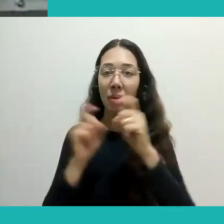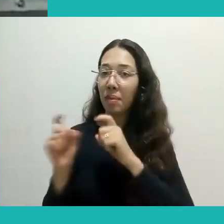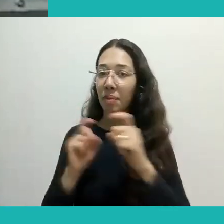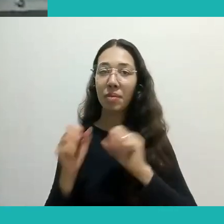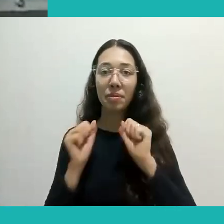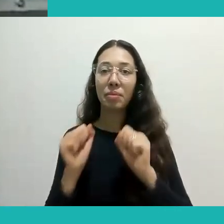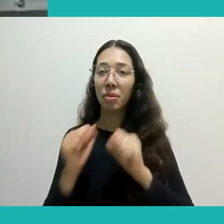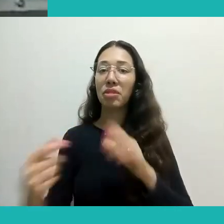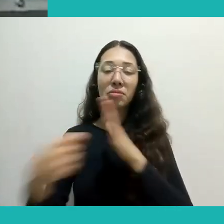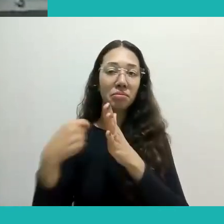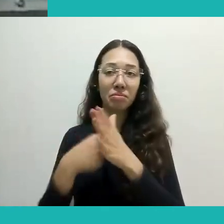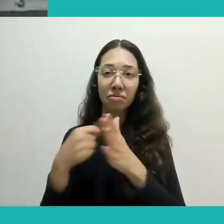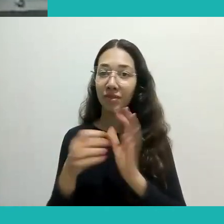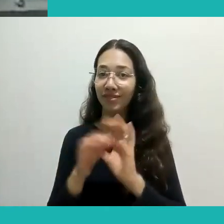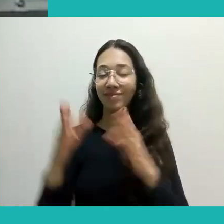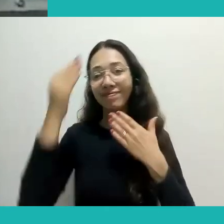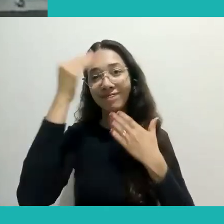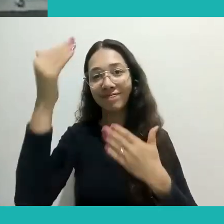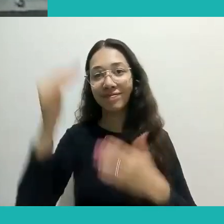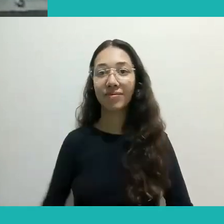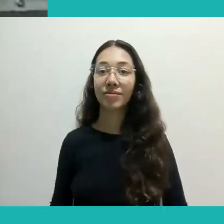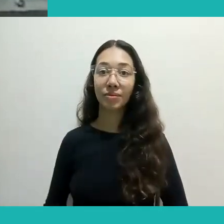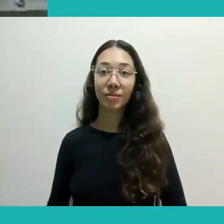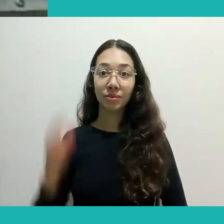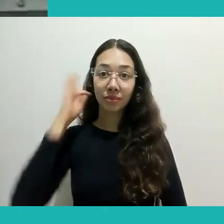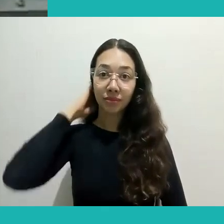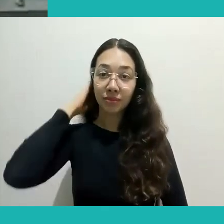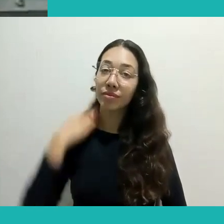e questionamentos. Muito obrigado.